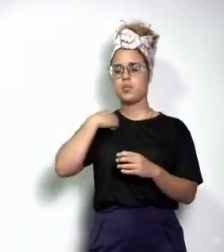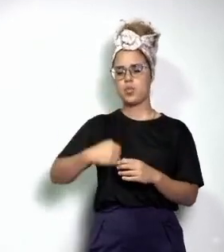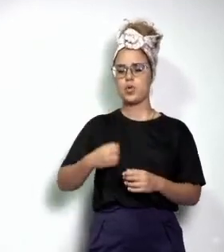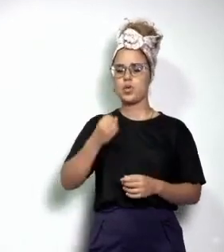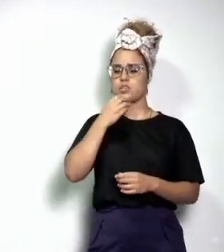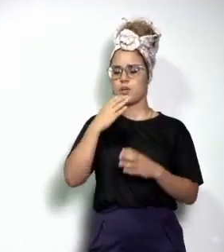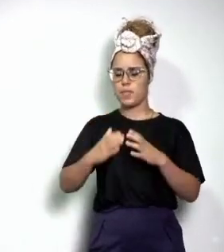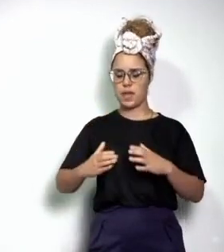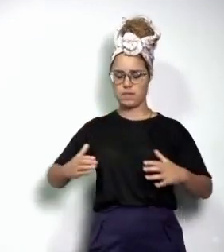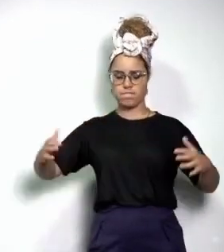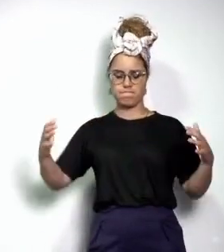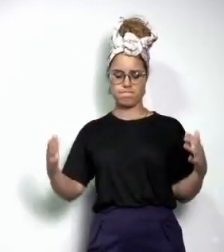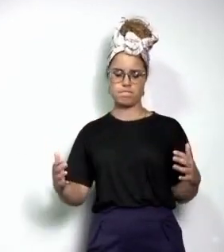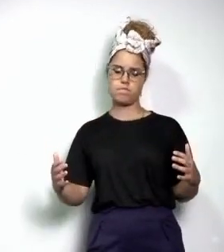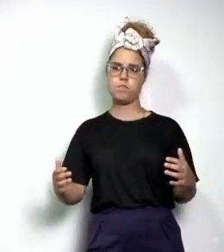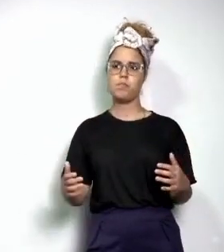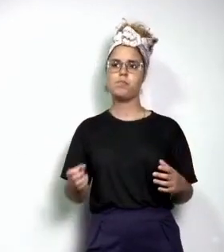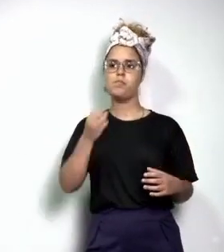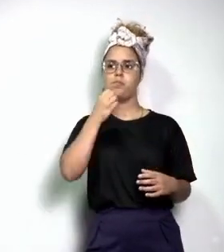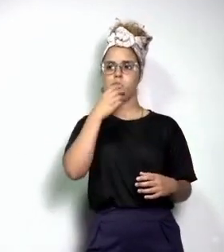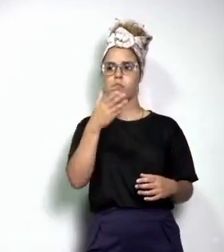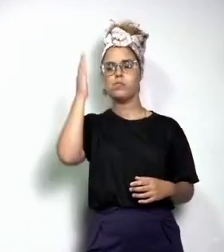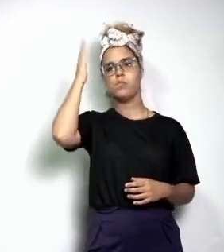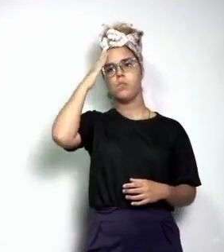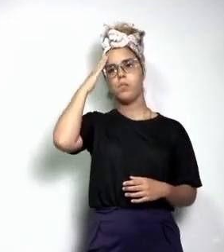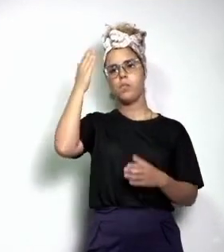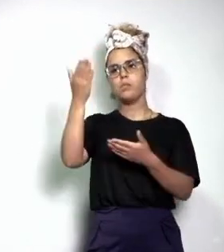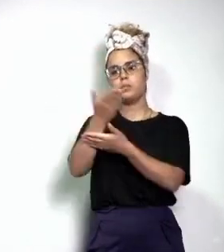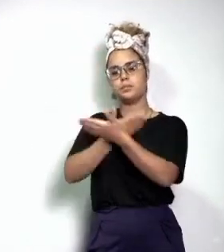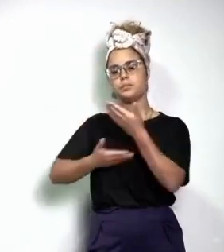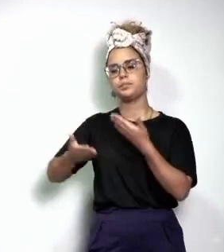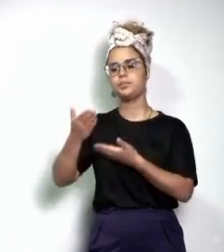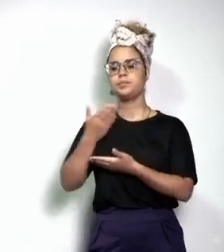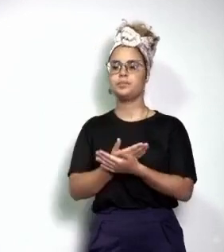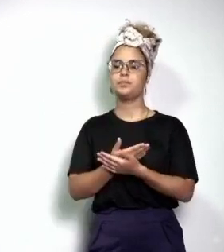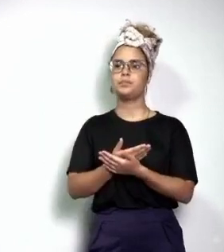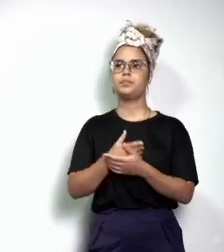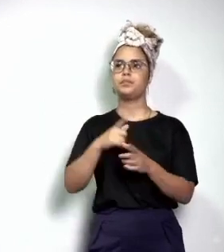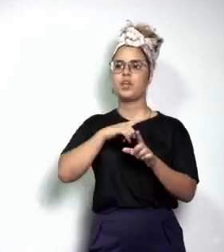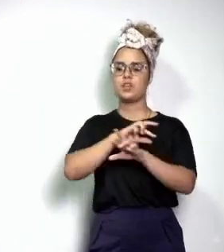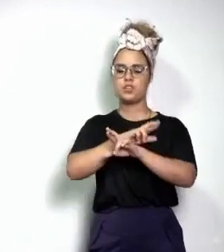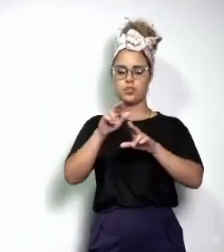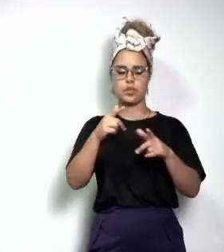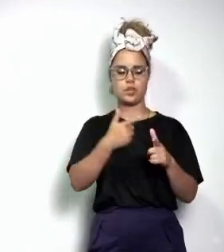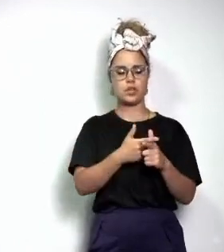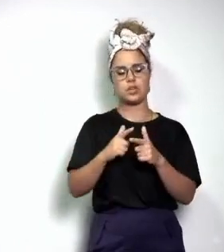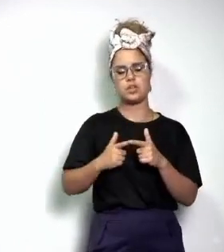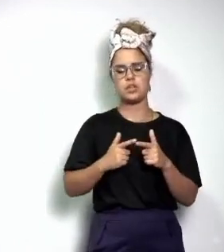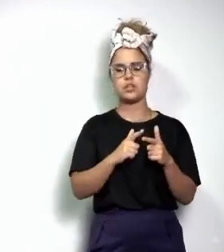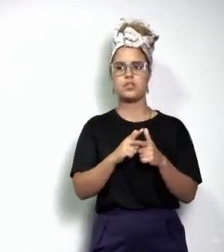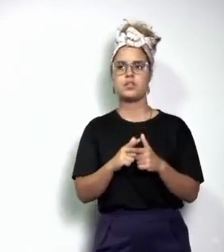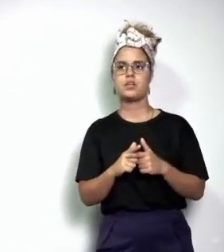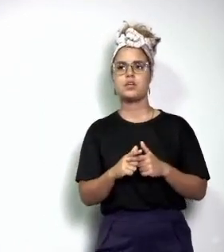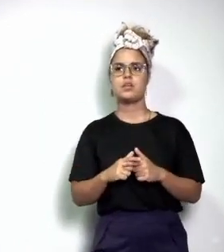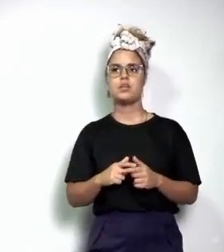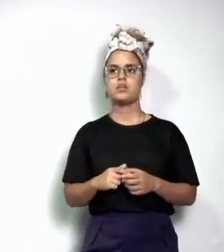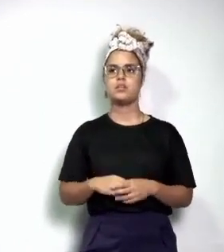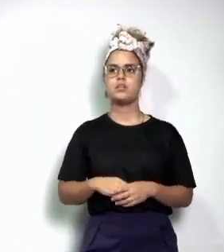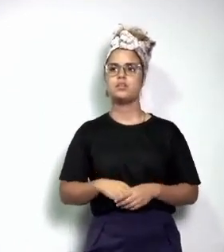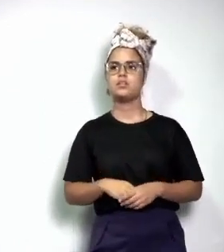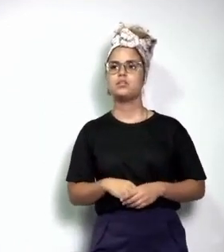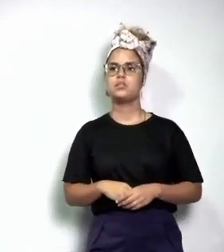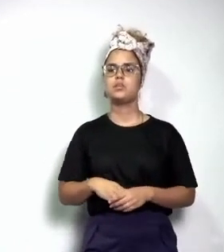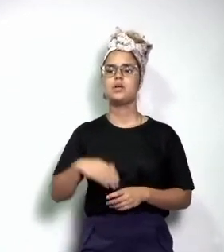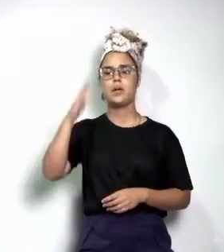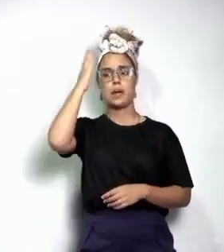é bem espaçosa. Ela é muito boa pensando em compartilhamentos. Tem uma porrada de divisão dentro, então dá para fazer, dá